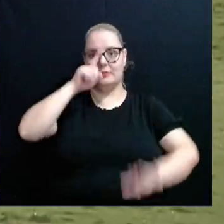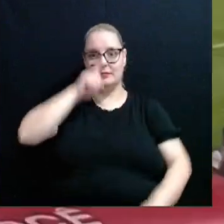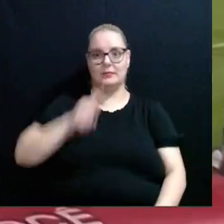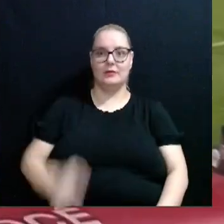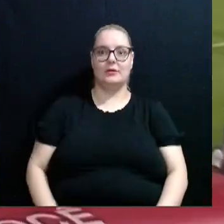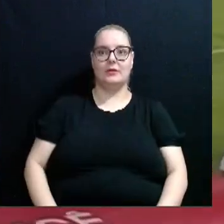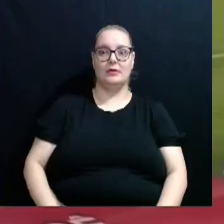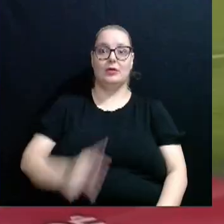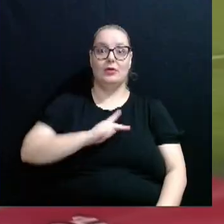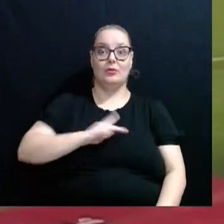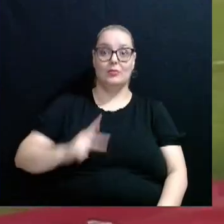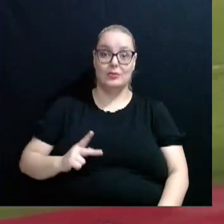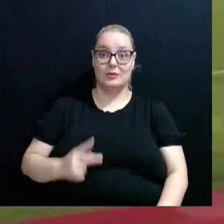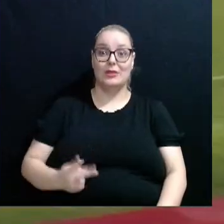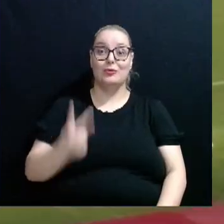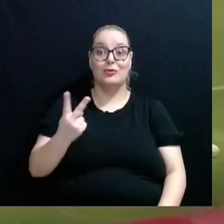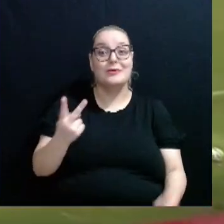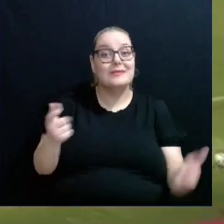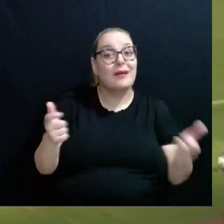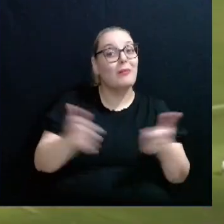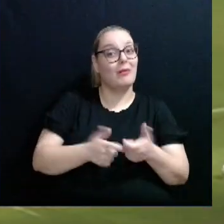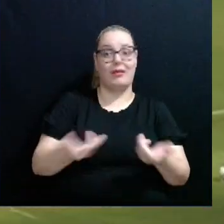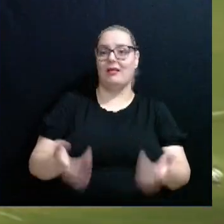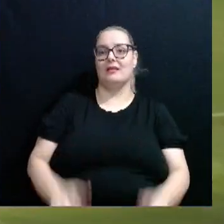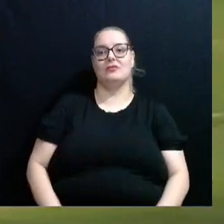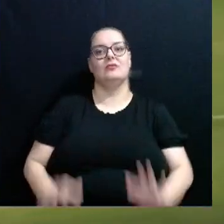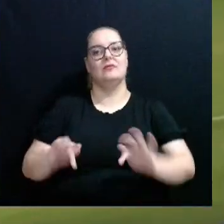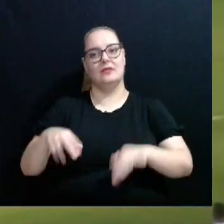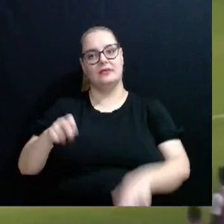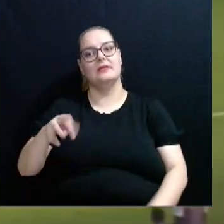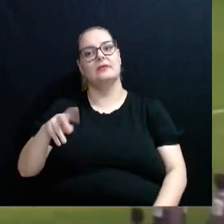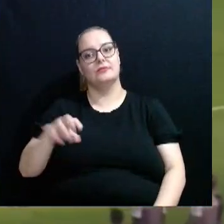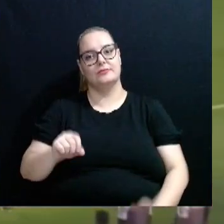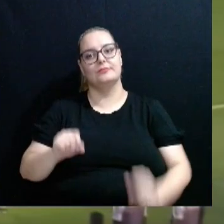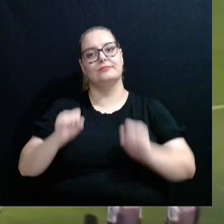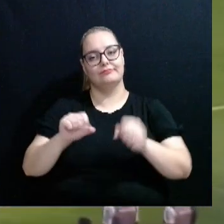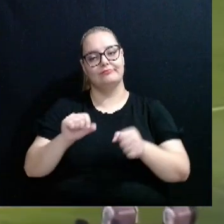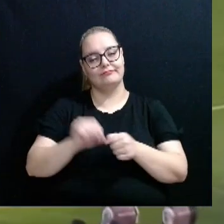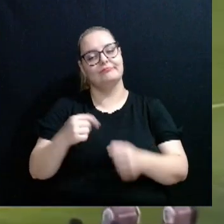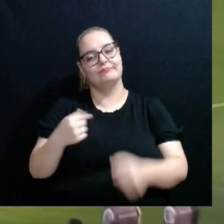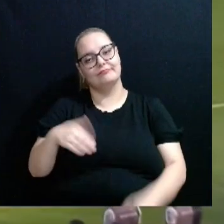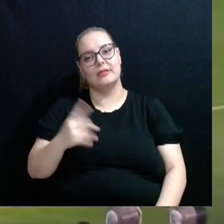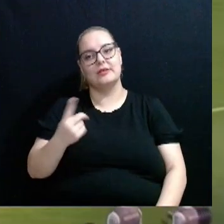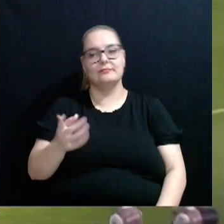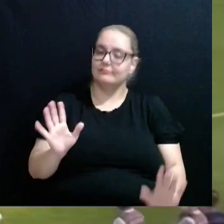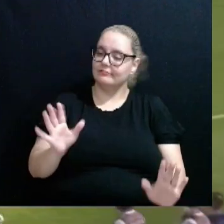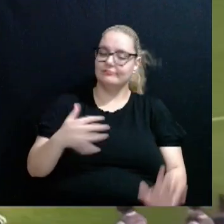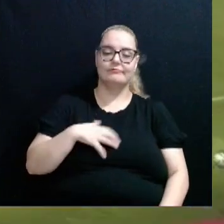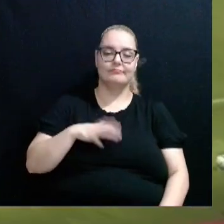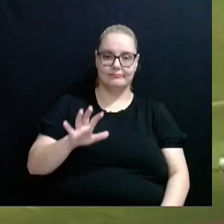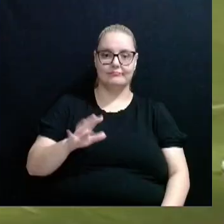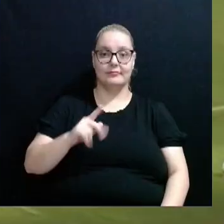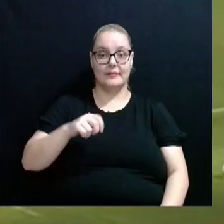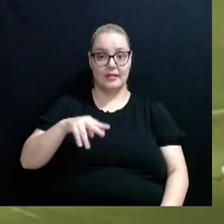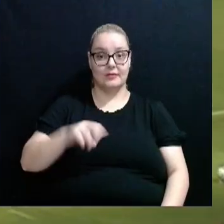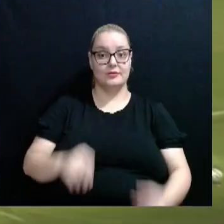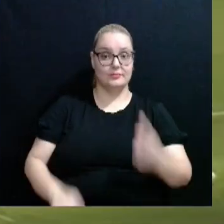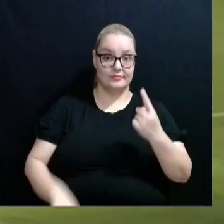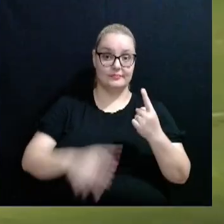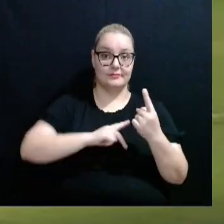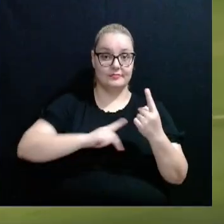menos. E no finalzinho o Náutico poderia ter feito mais um, mas ficou assim mesmo. Náutico 1, Ponte Preta